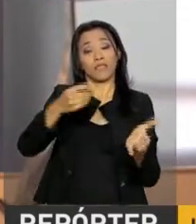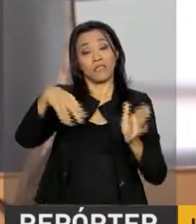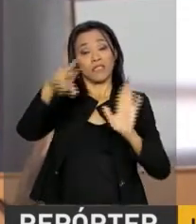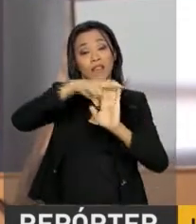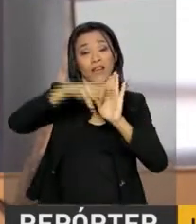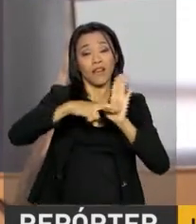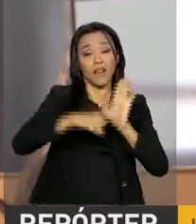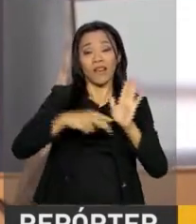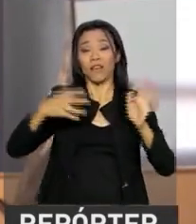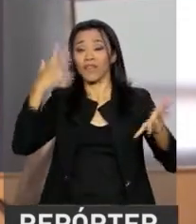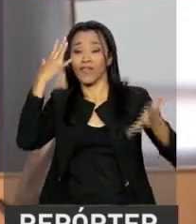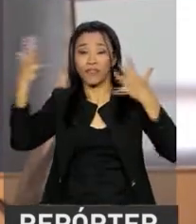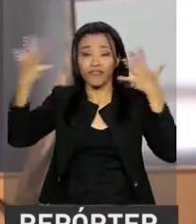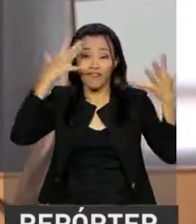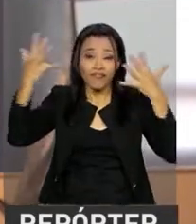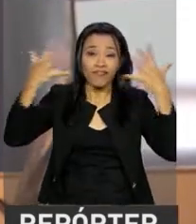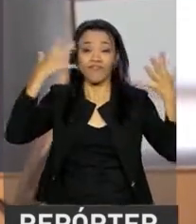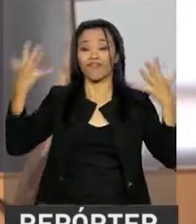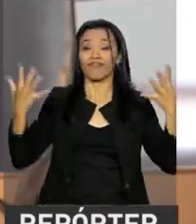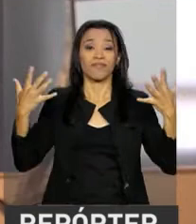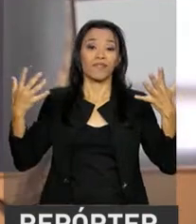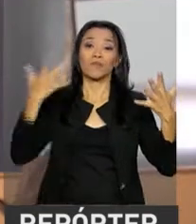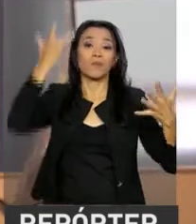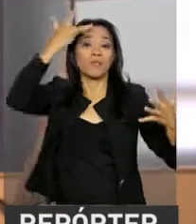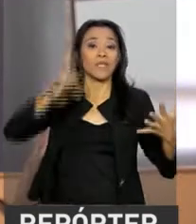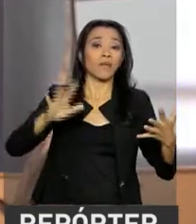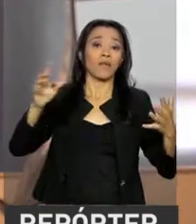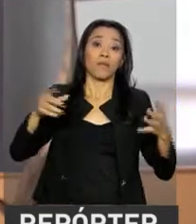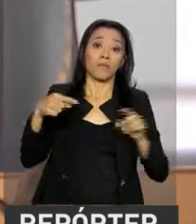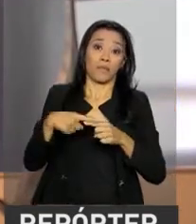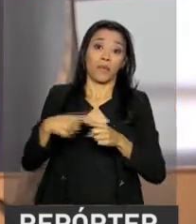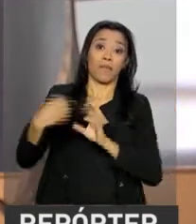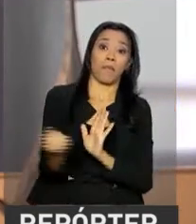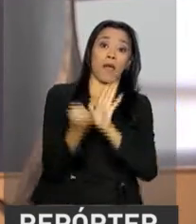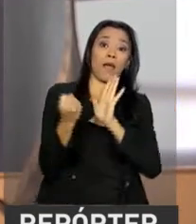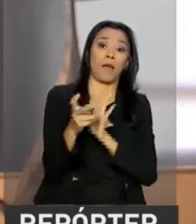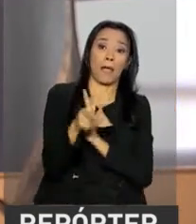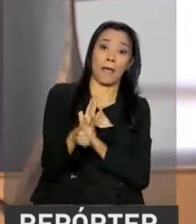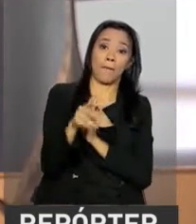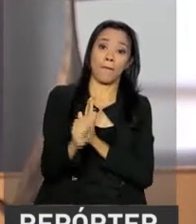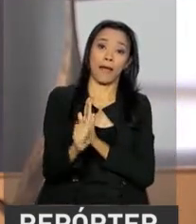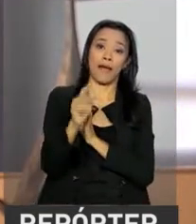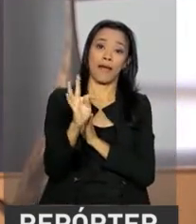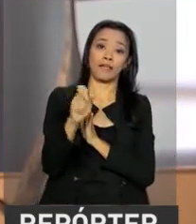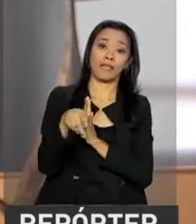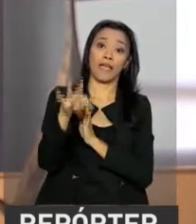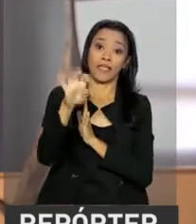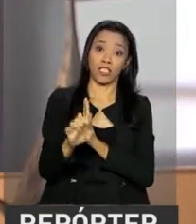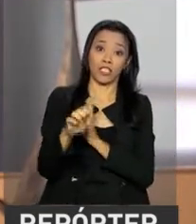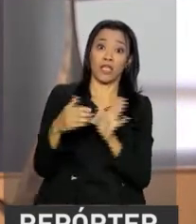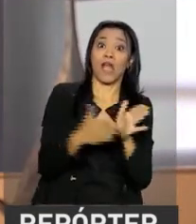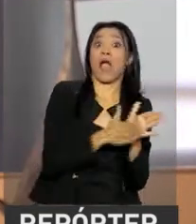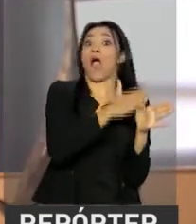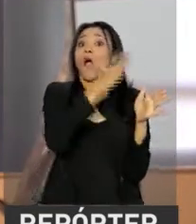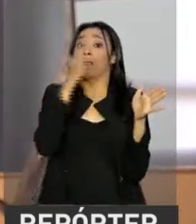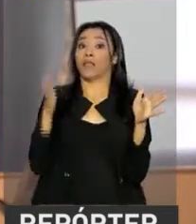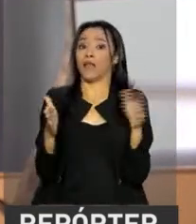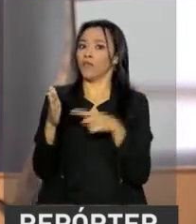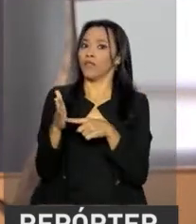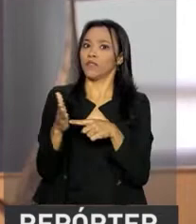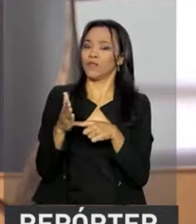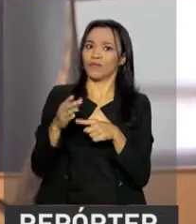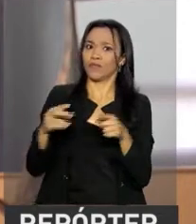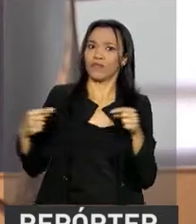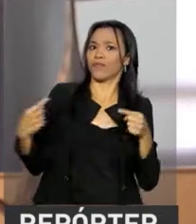fazia com que em alguns casos as patentes ficassem vigentes além do prazo legal o que atrasava